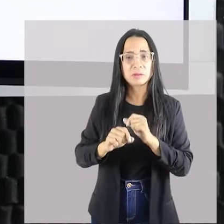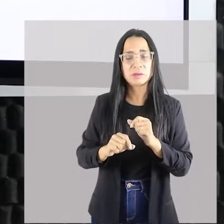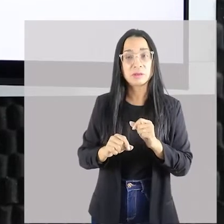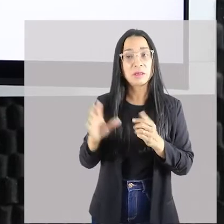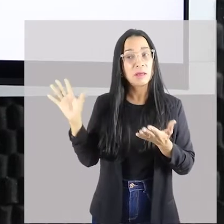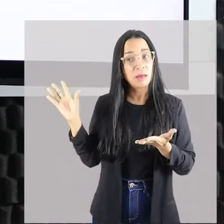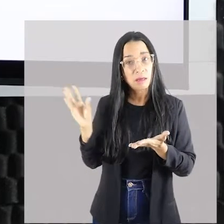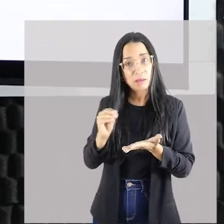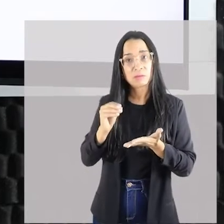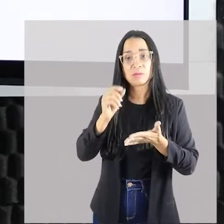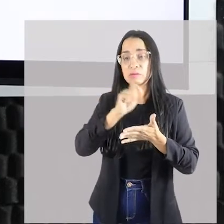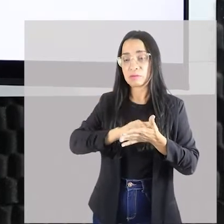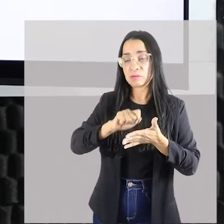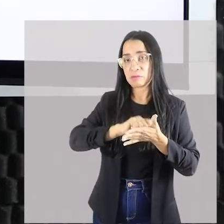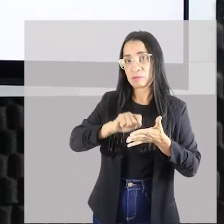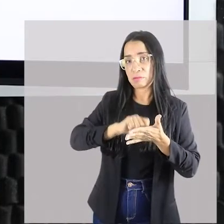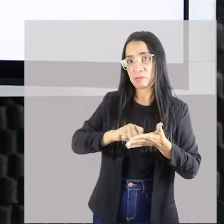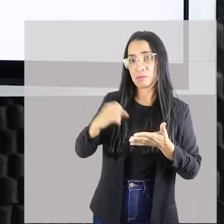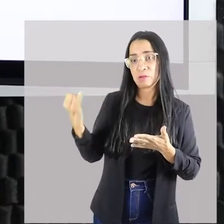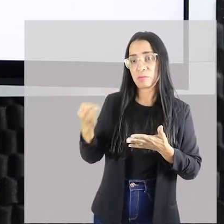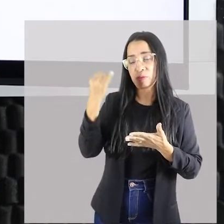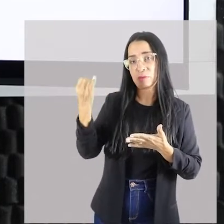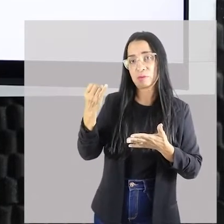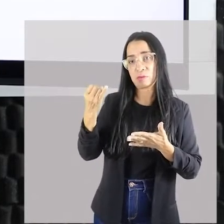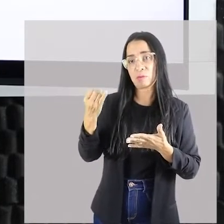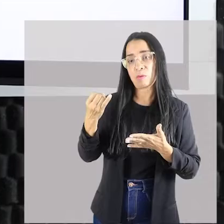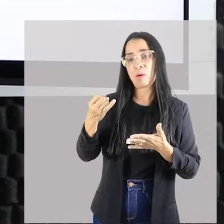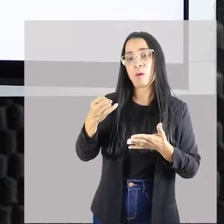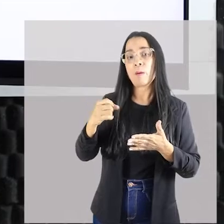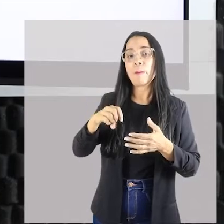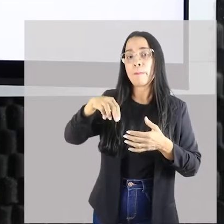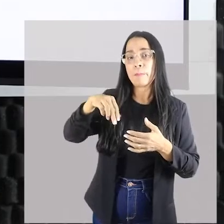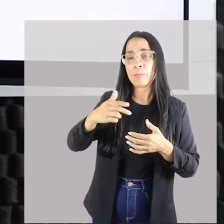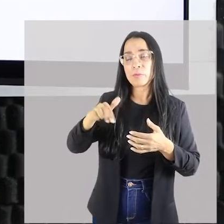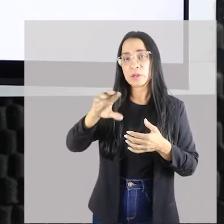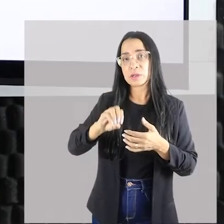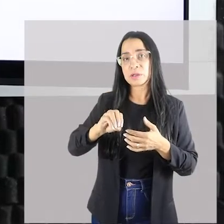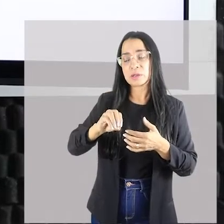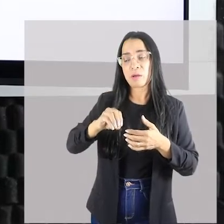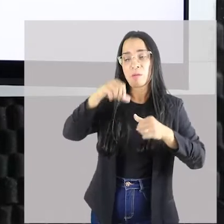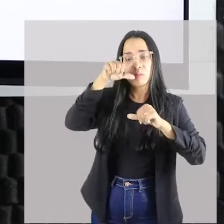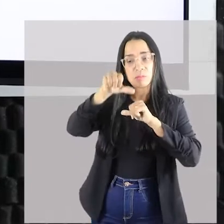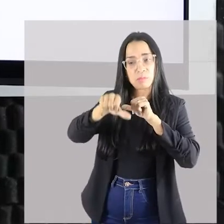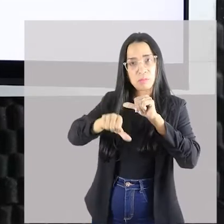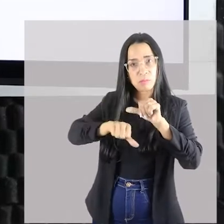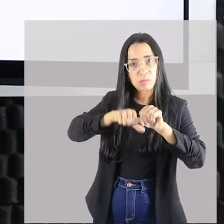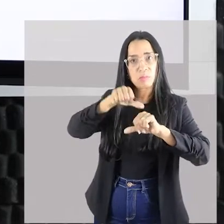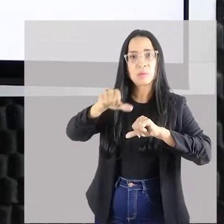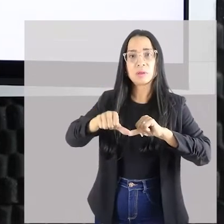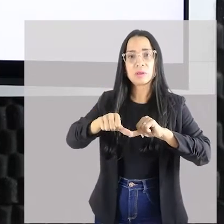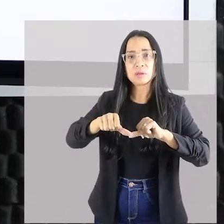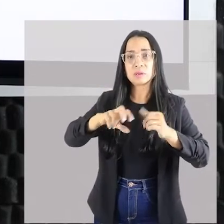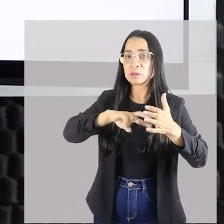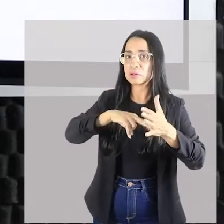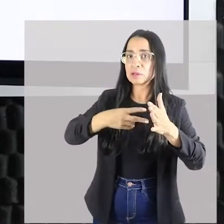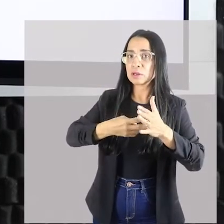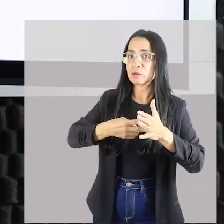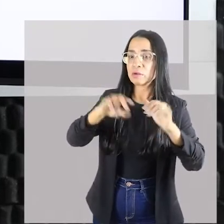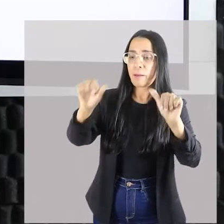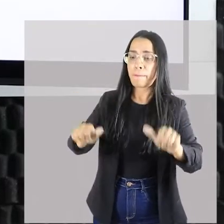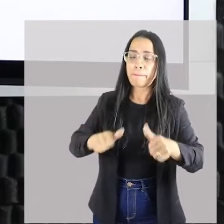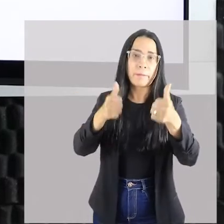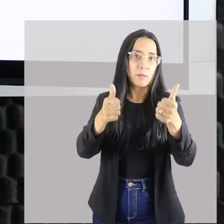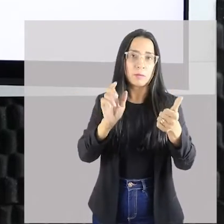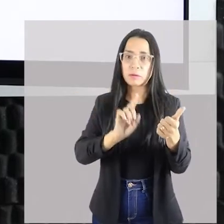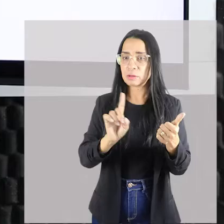você. Mutação é mudança, não quer dizer melhoria, tá? Então, quando você ali sofre